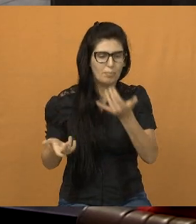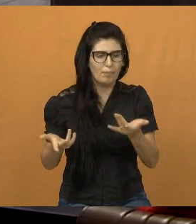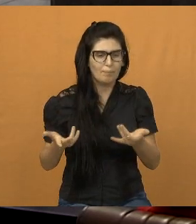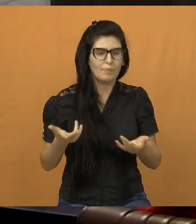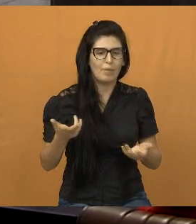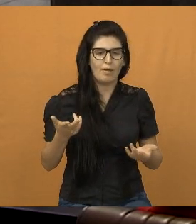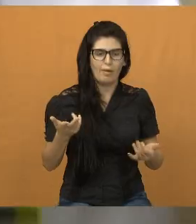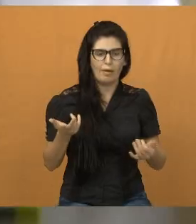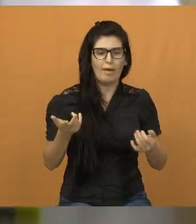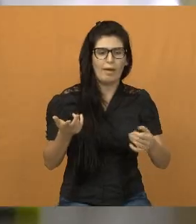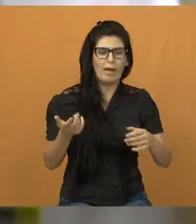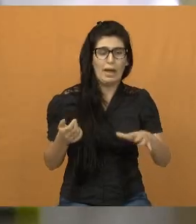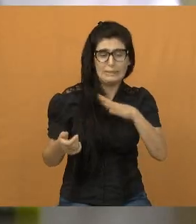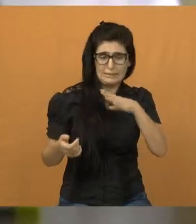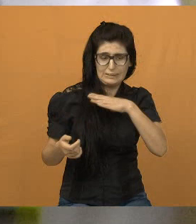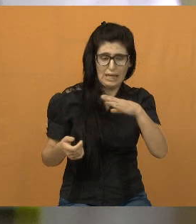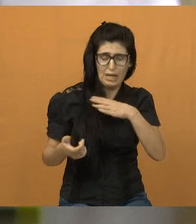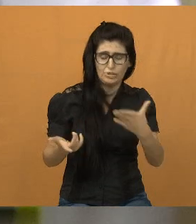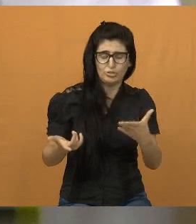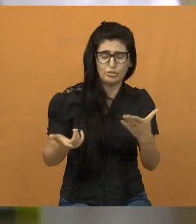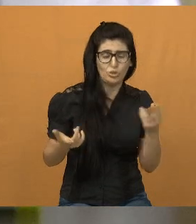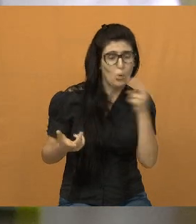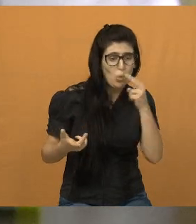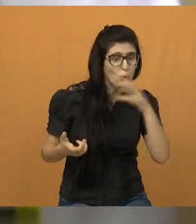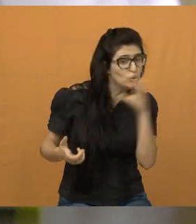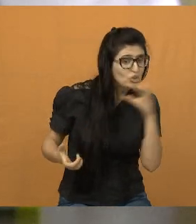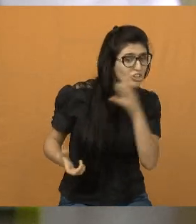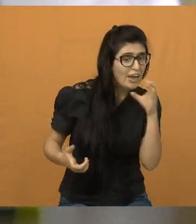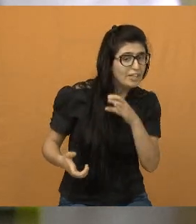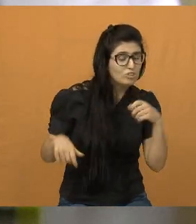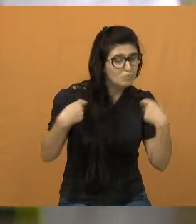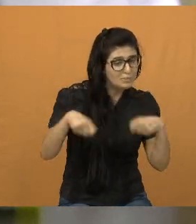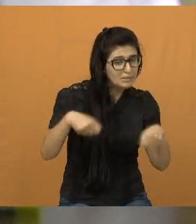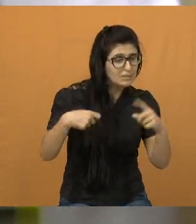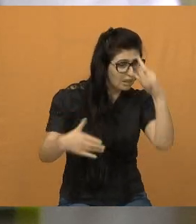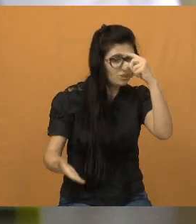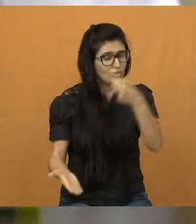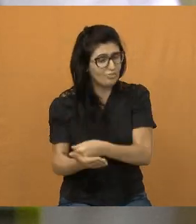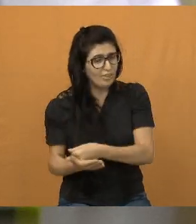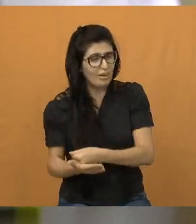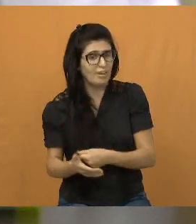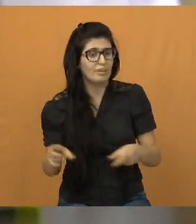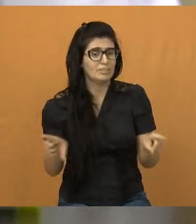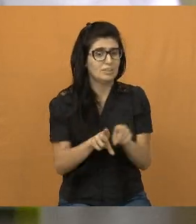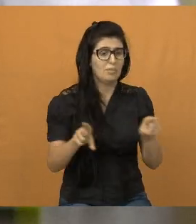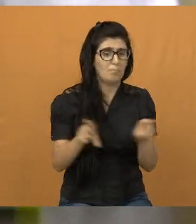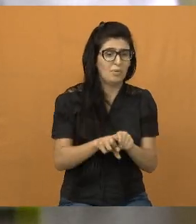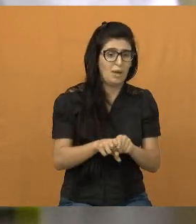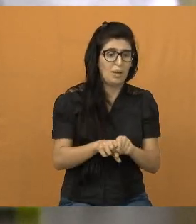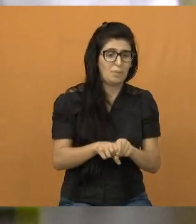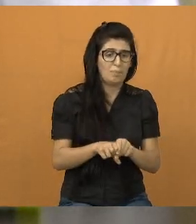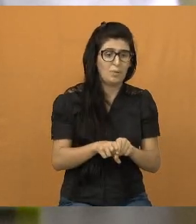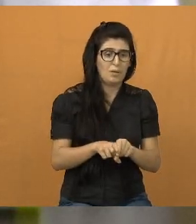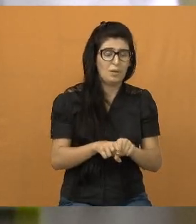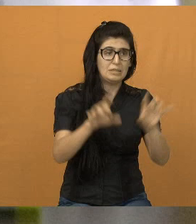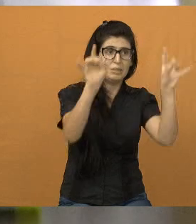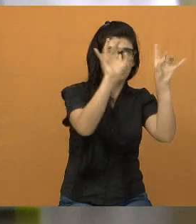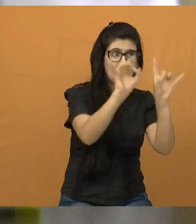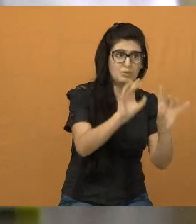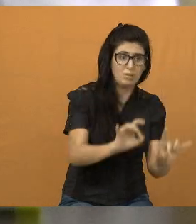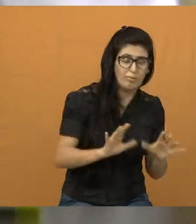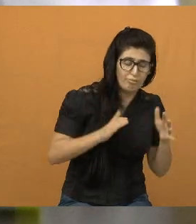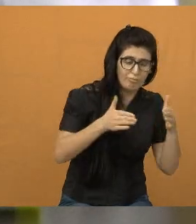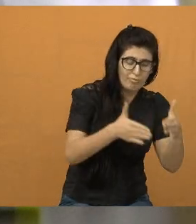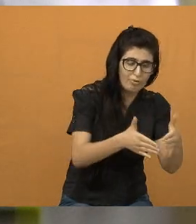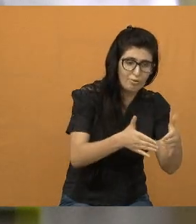como realizar, e a alta complexidade, que a gente depende de encaminhamento do CROSS, porque o município